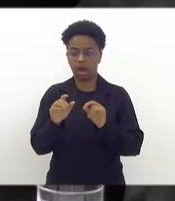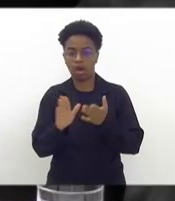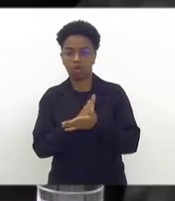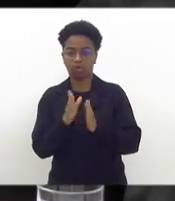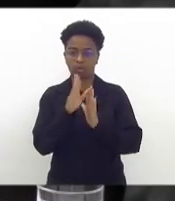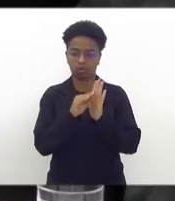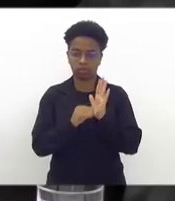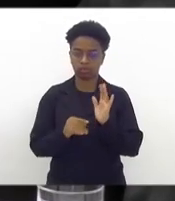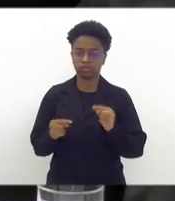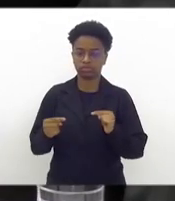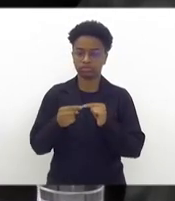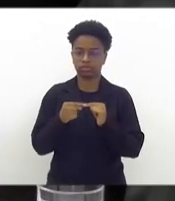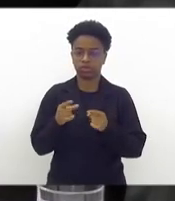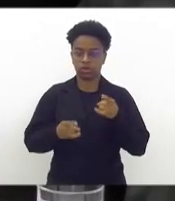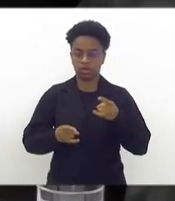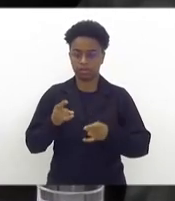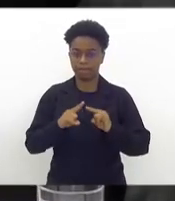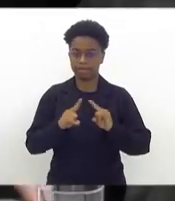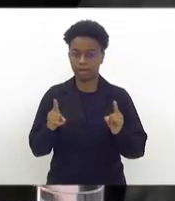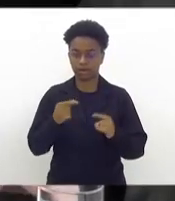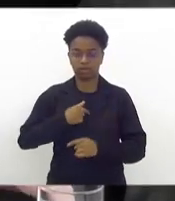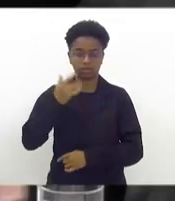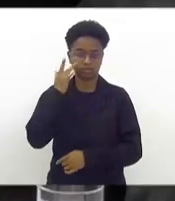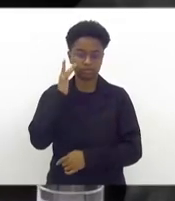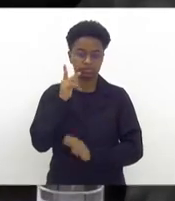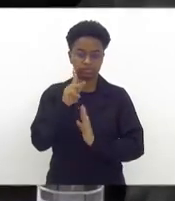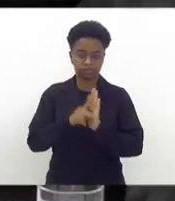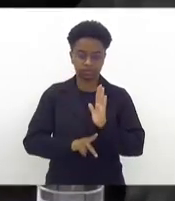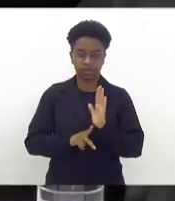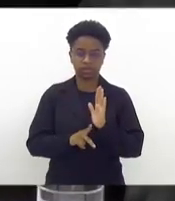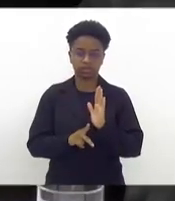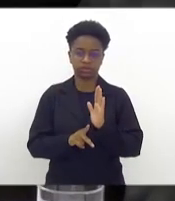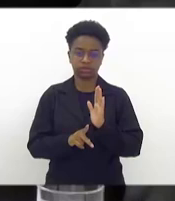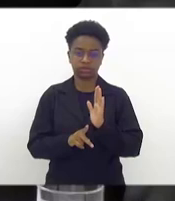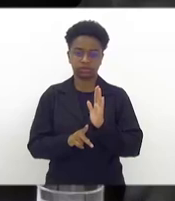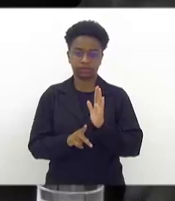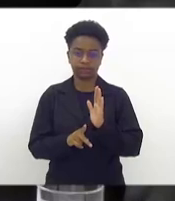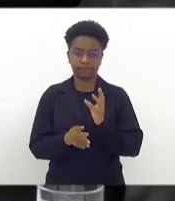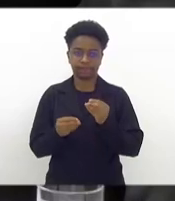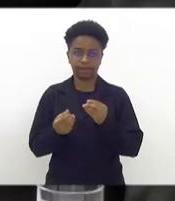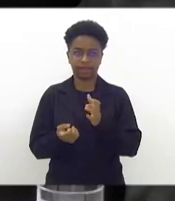robótica. Mas eu acho que o projeto, ele acaba que ele cria uma